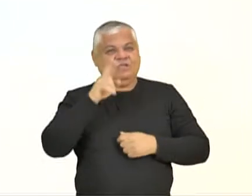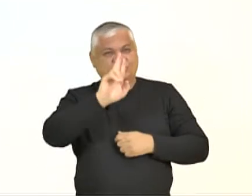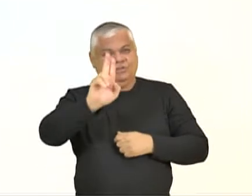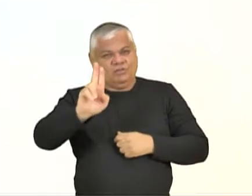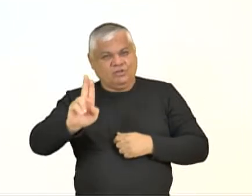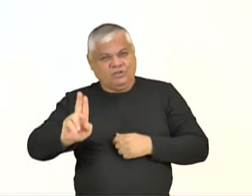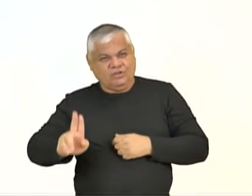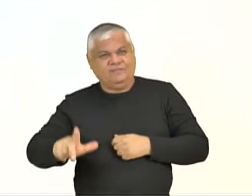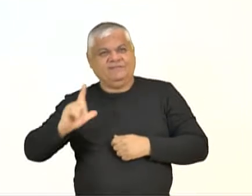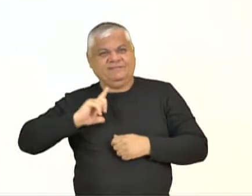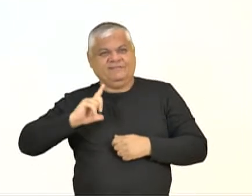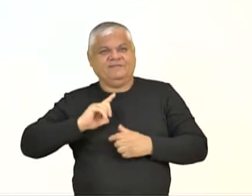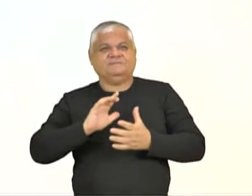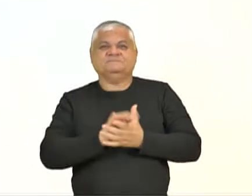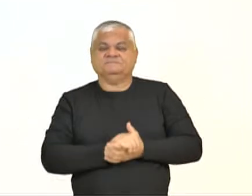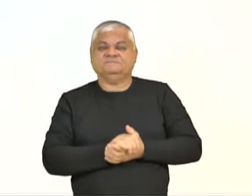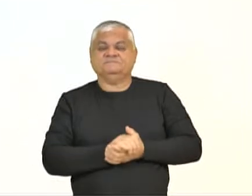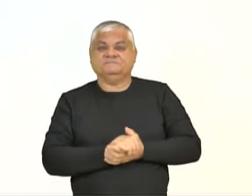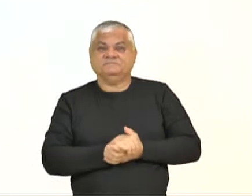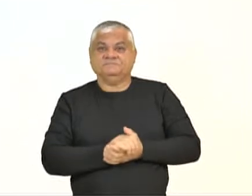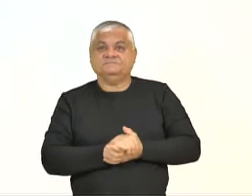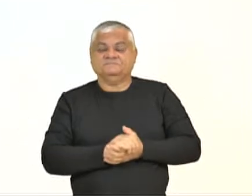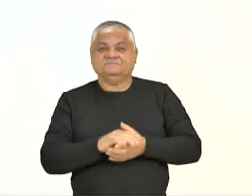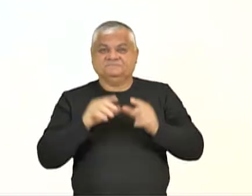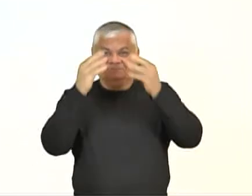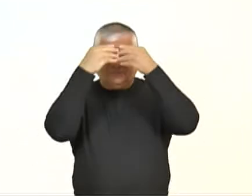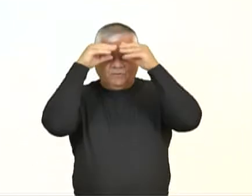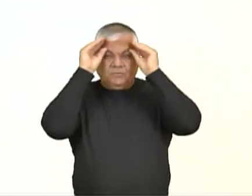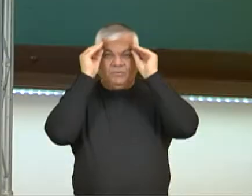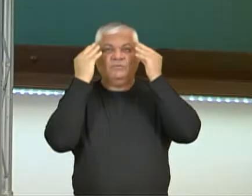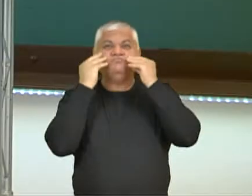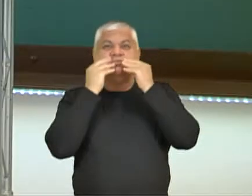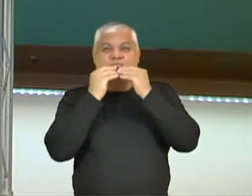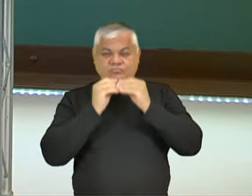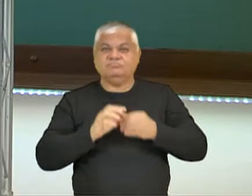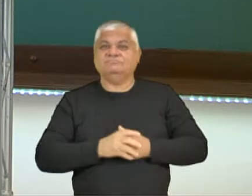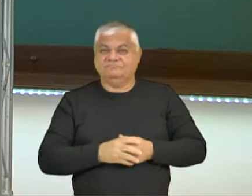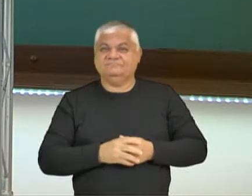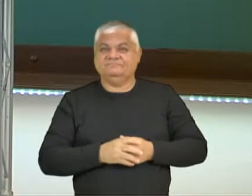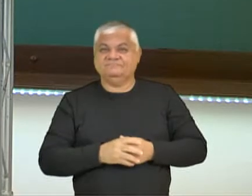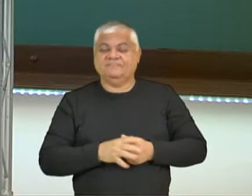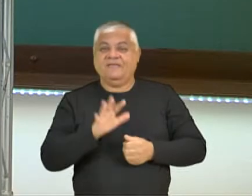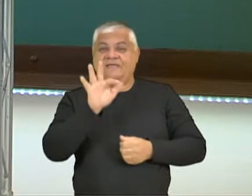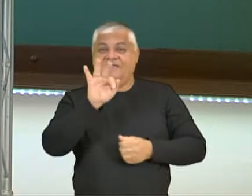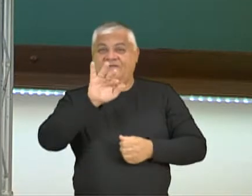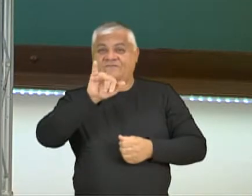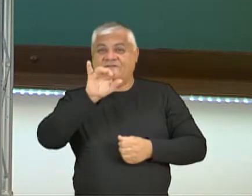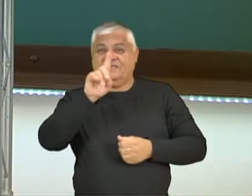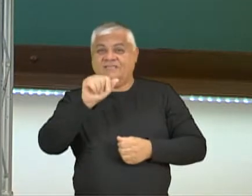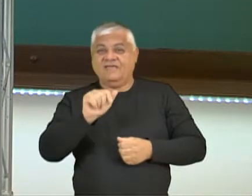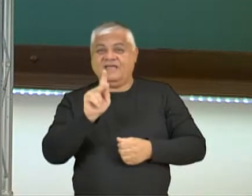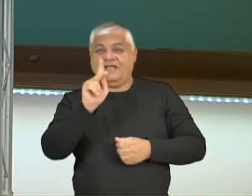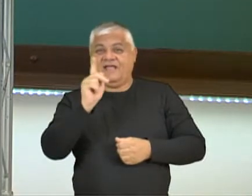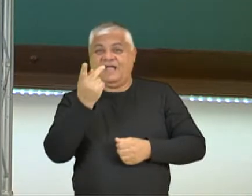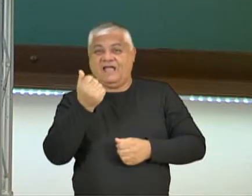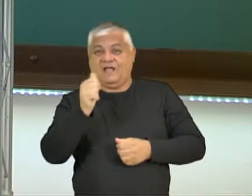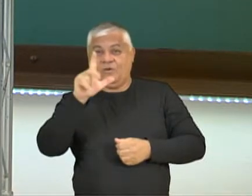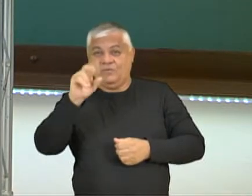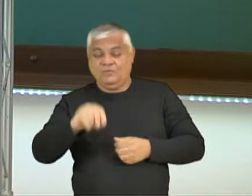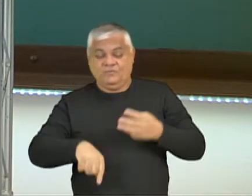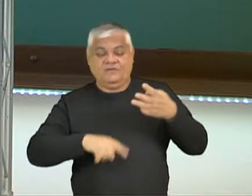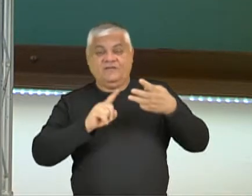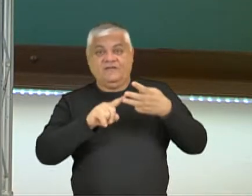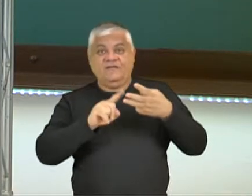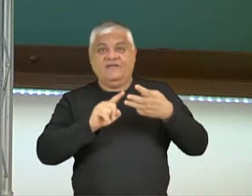tá? Deve estar pequenininho, então eu vou ler. Leonardo da Vinci é o primeiro. Frida Kahlo é a segunda. Terceiro,